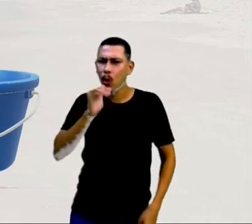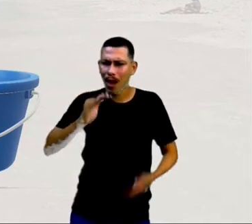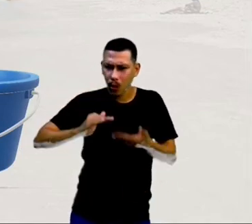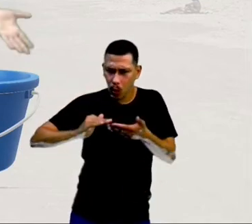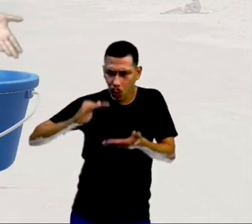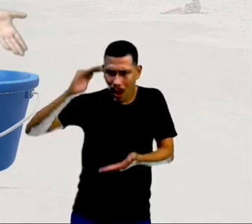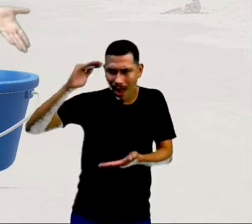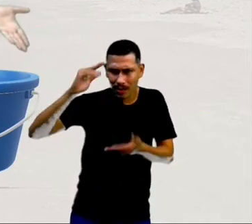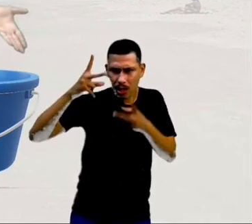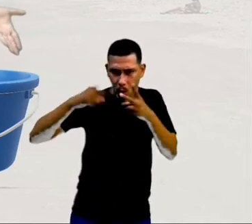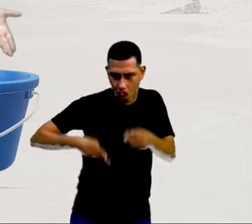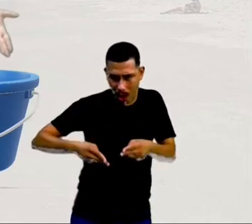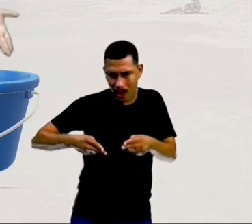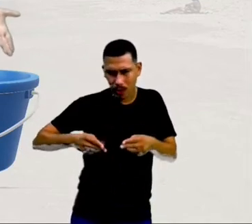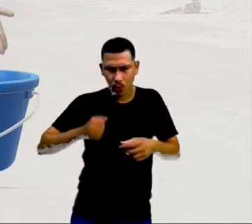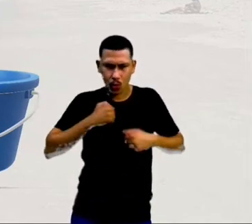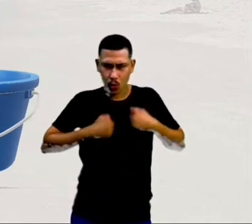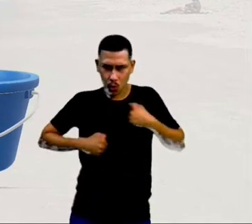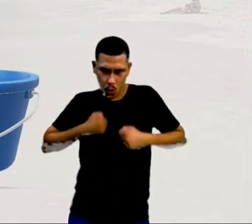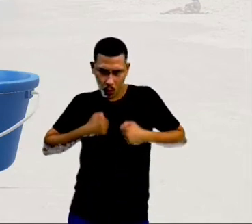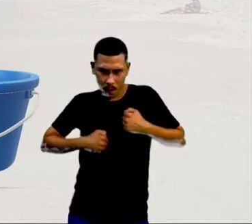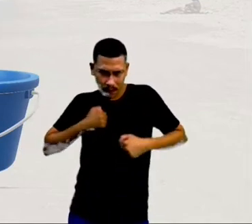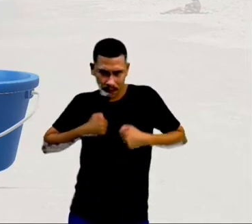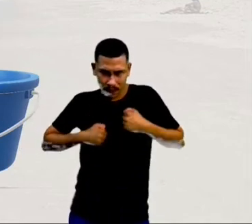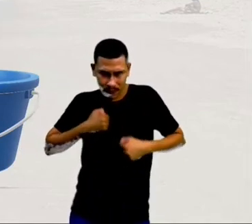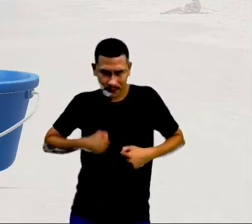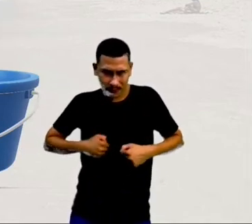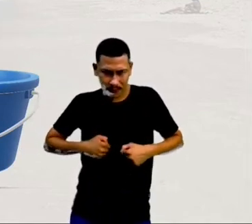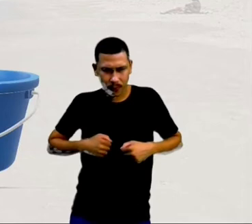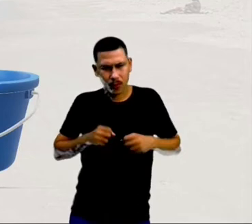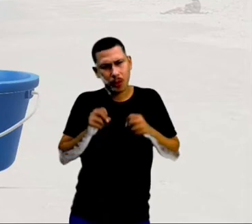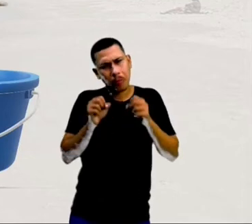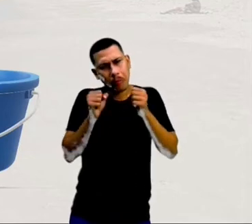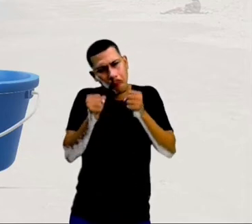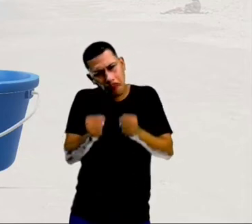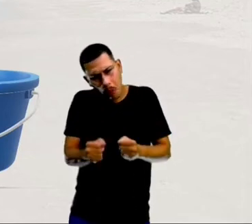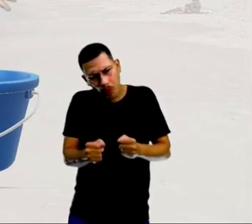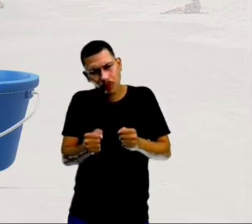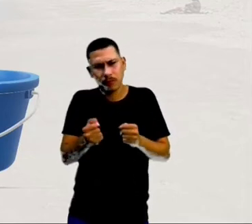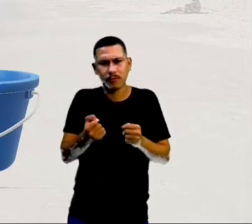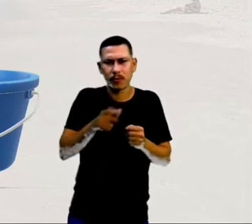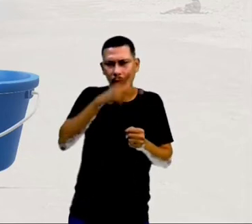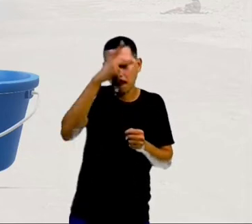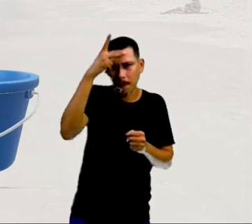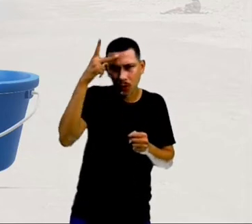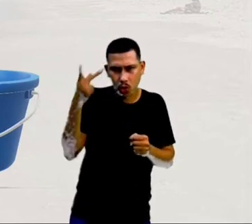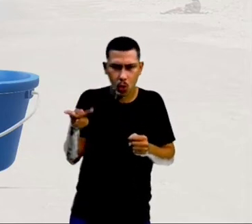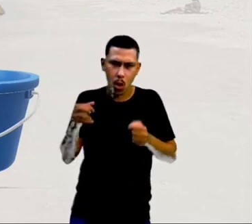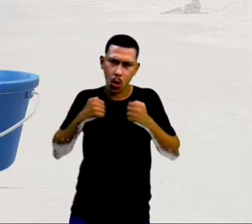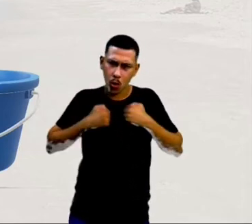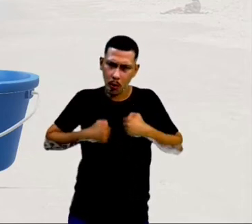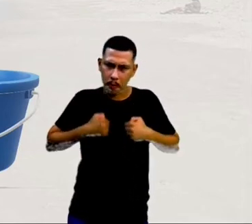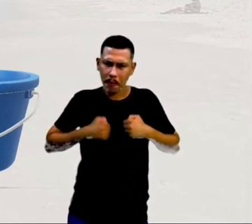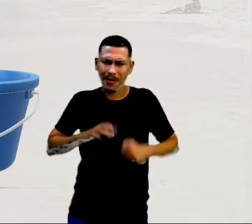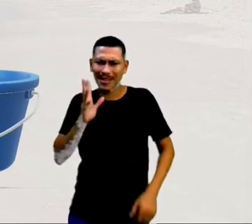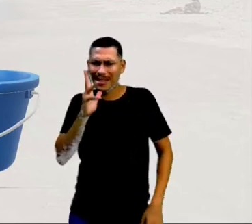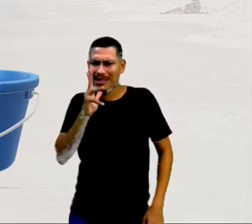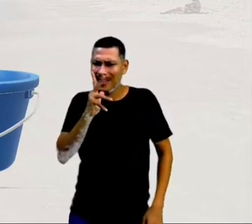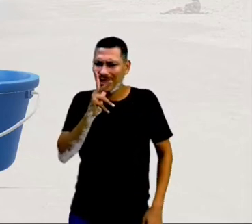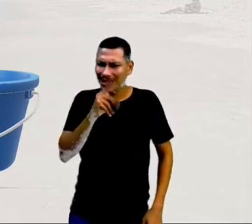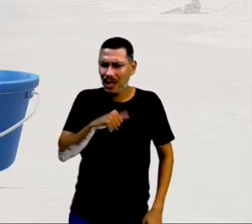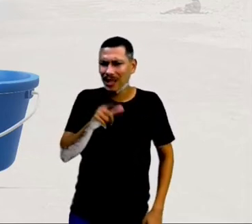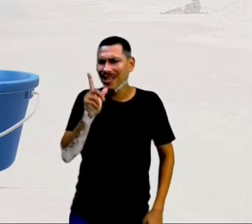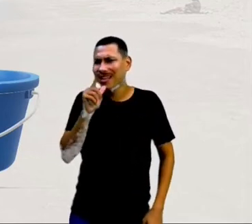água na hora do banho, tá bom? Pode uma pessoa tomar banho demorando, gastando